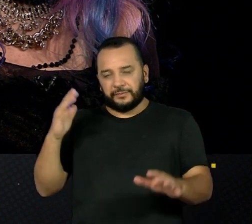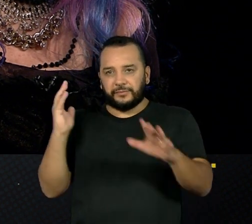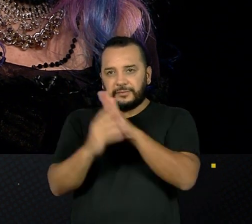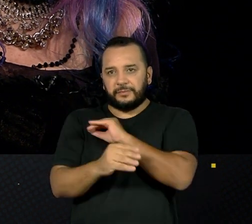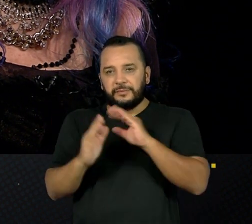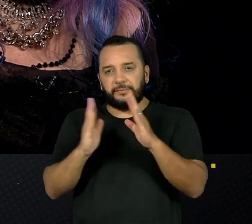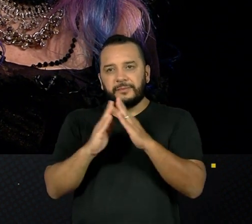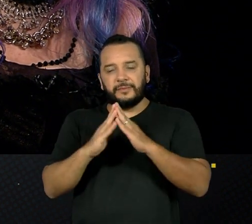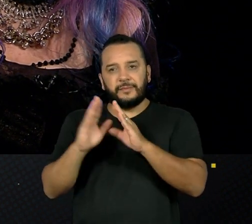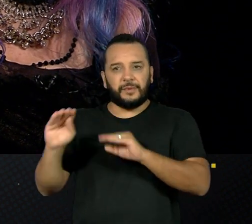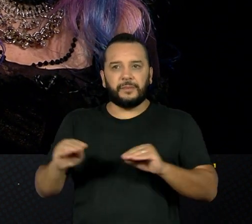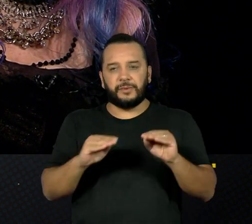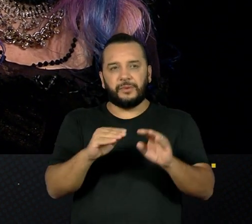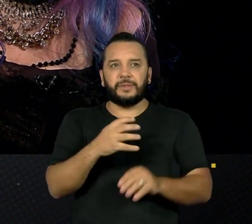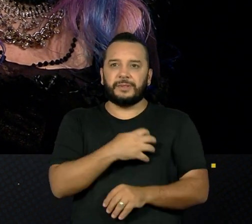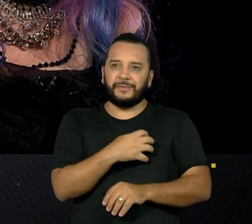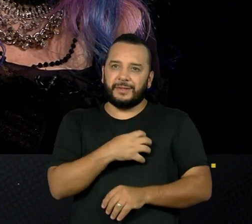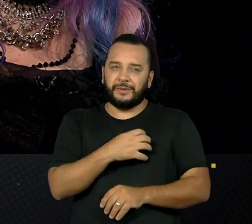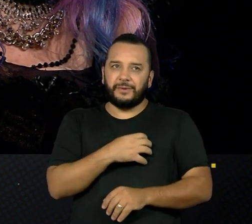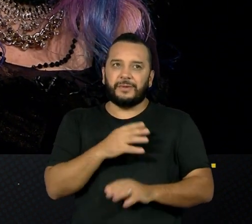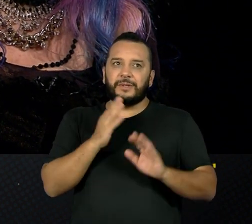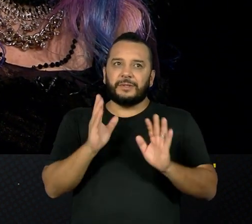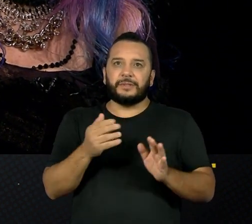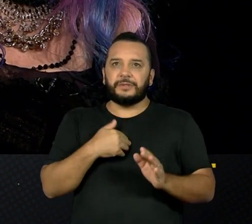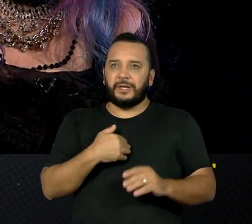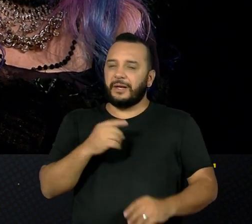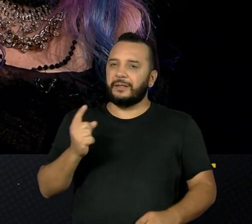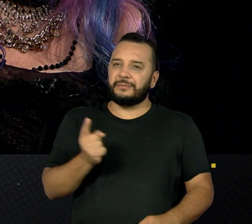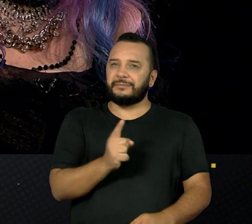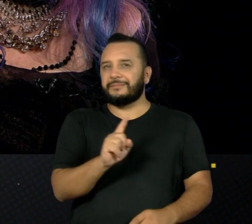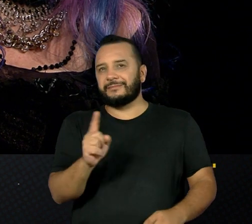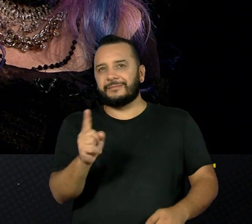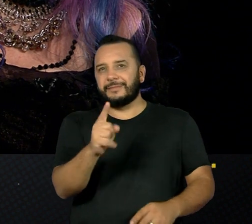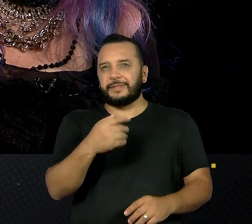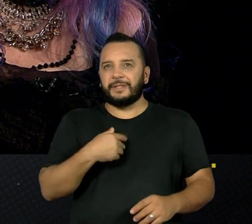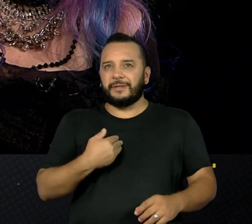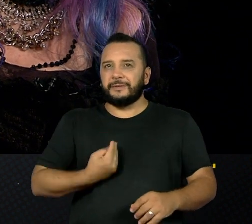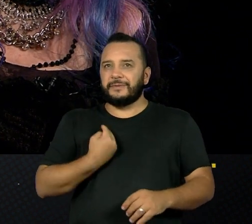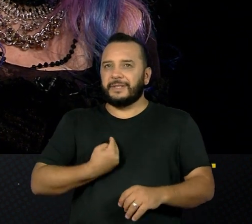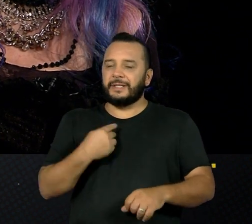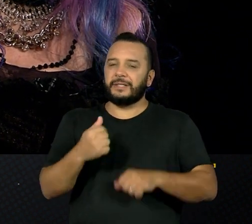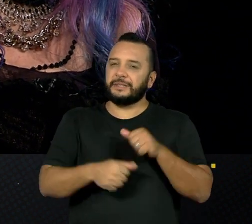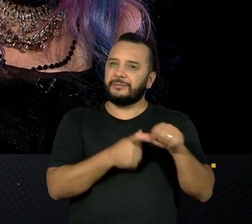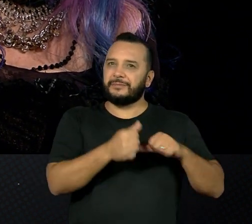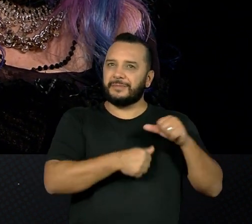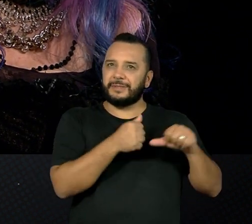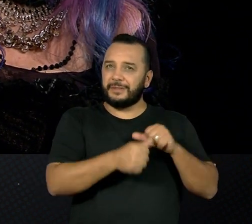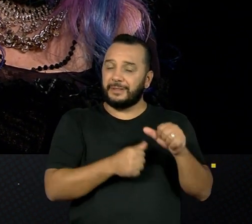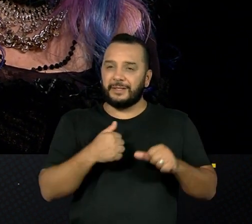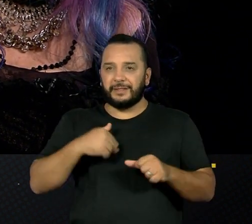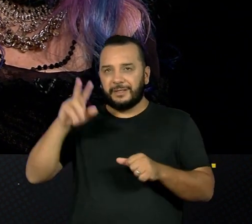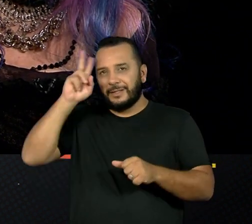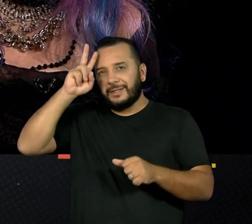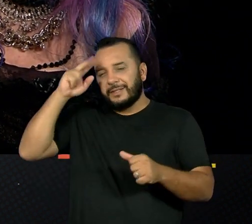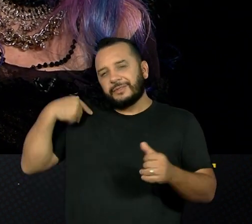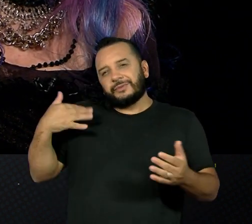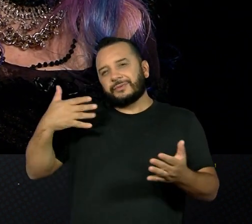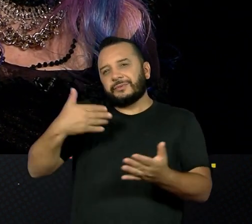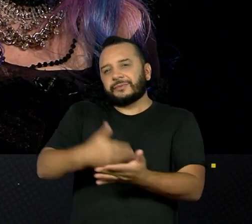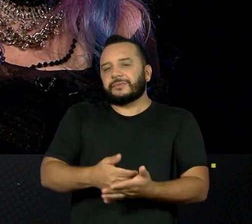para Salvador, andando certo no incerto, renascendo a cada minuto. Ela construiu uma trajetória